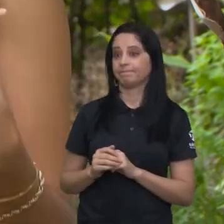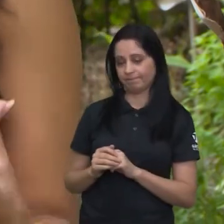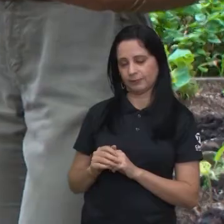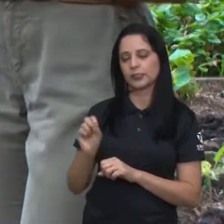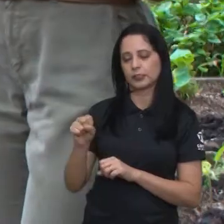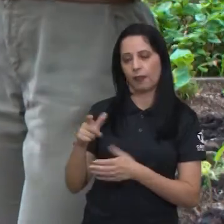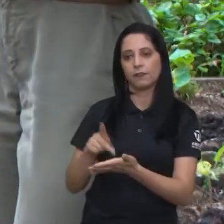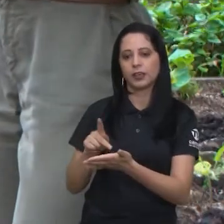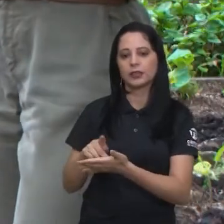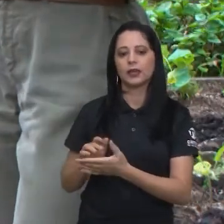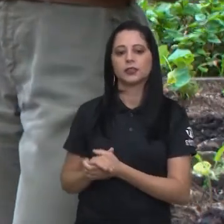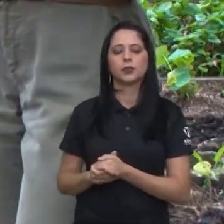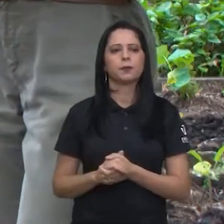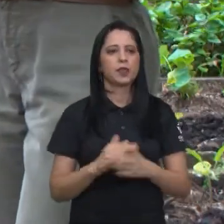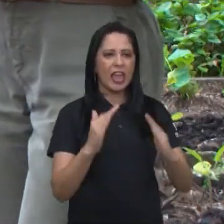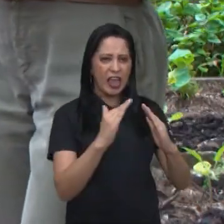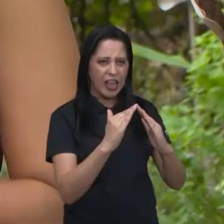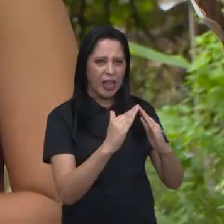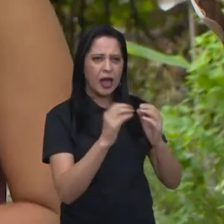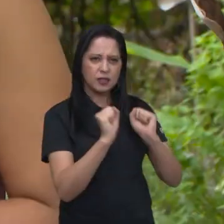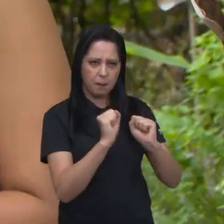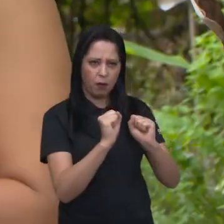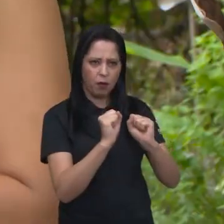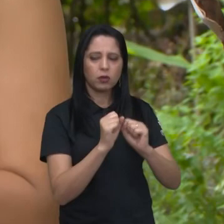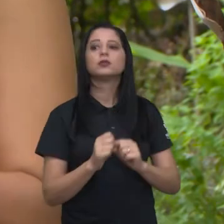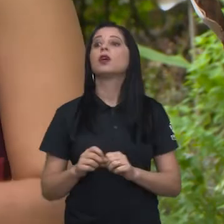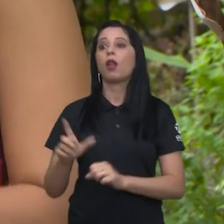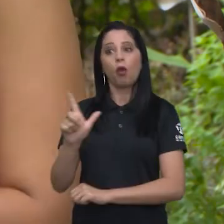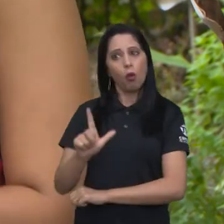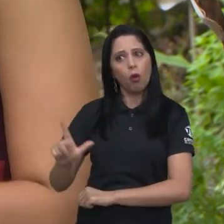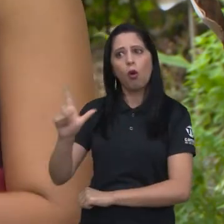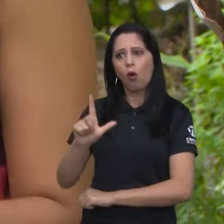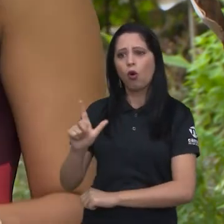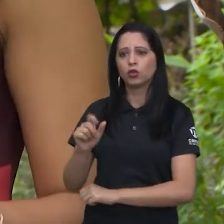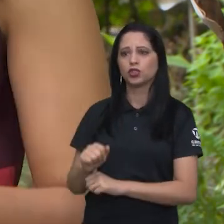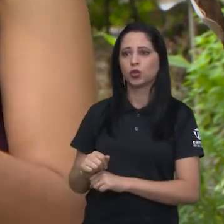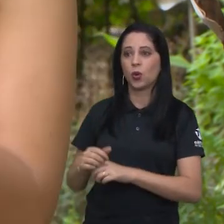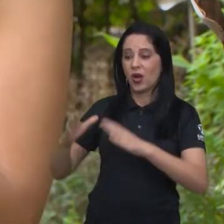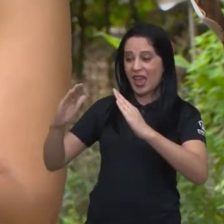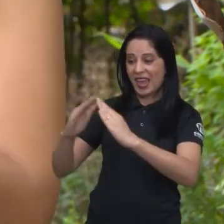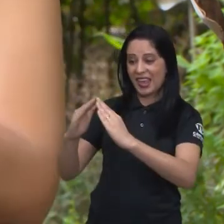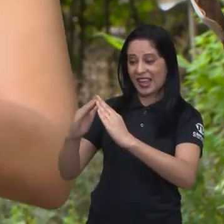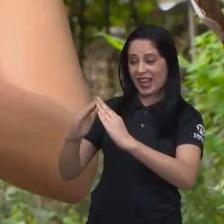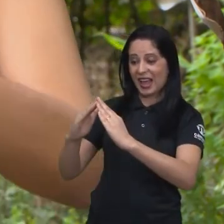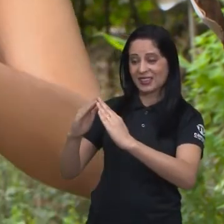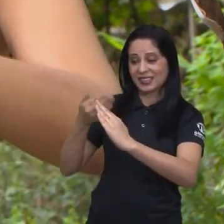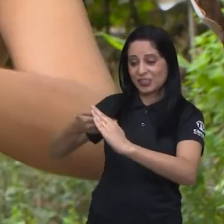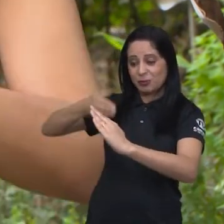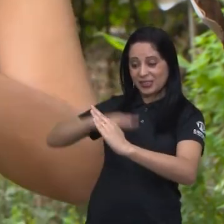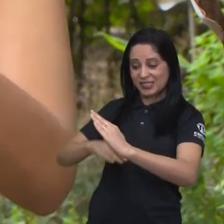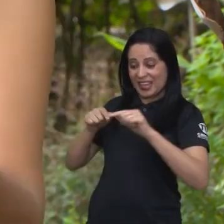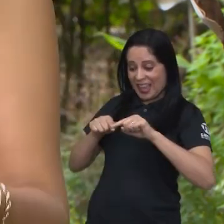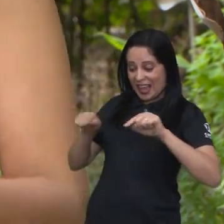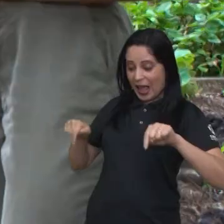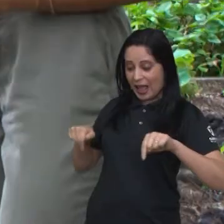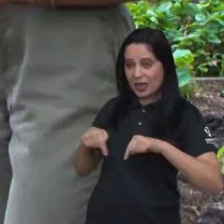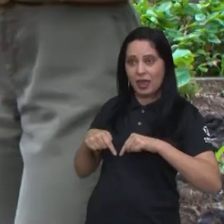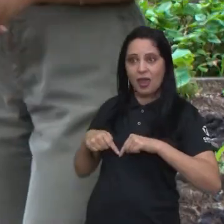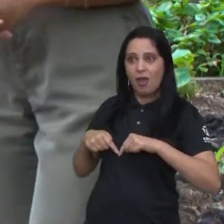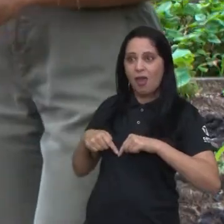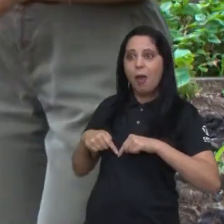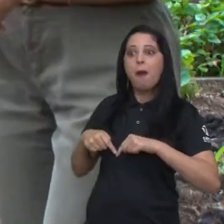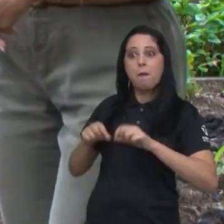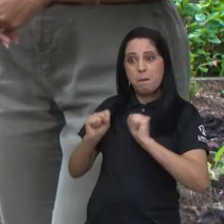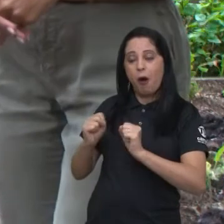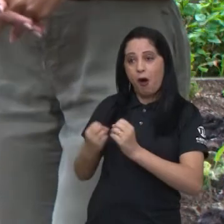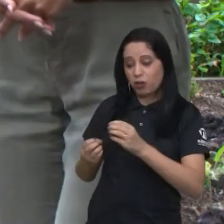Então os quintais, e dá para cultivar os jardins, em casa, tudo bem. Dá, os quintais são perfeitos, são os espaços originais dessas plantas. Então,